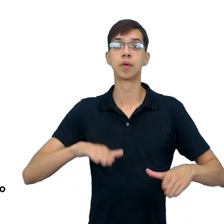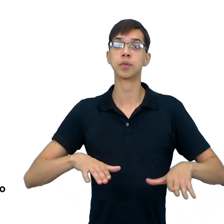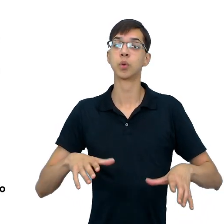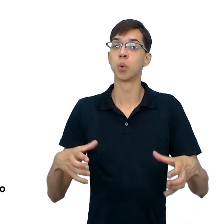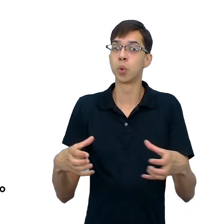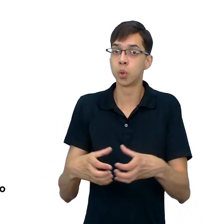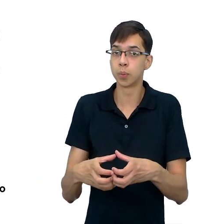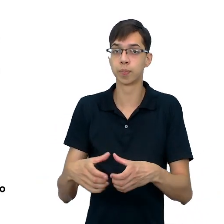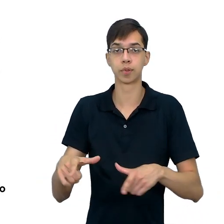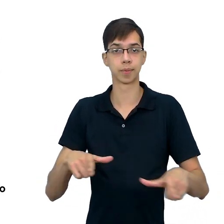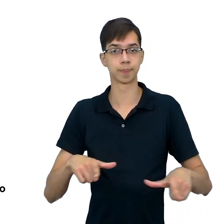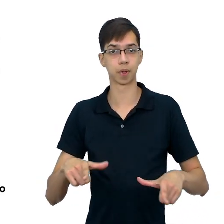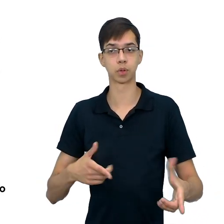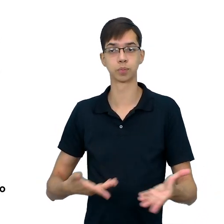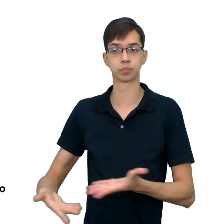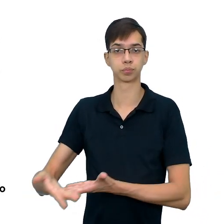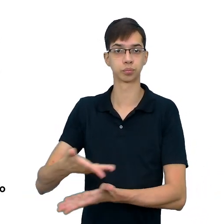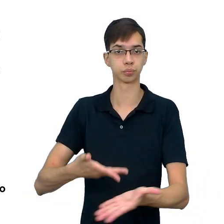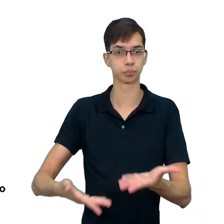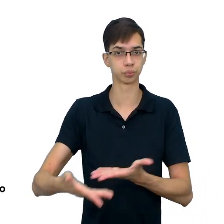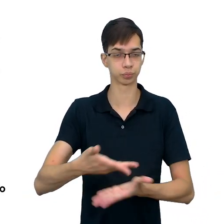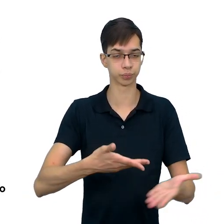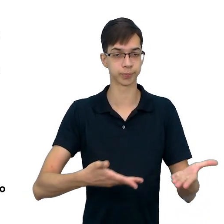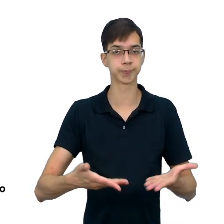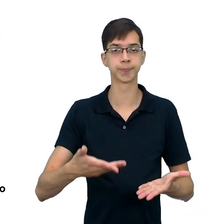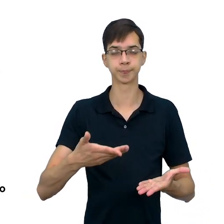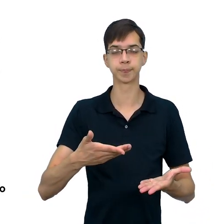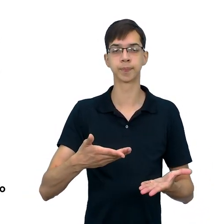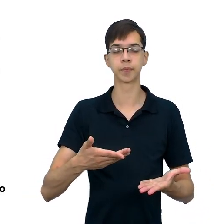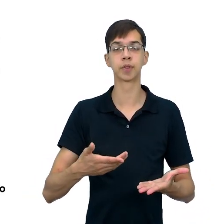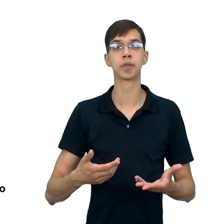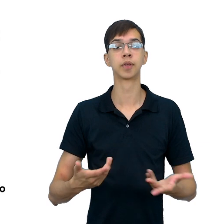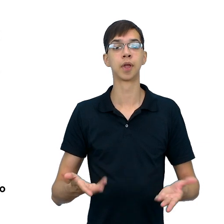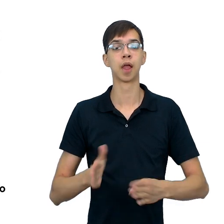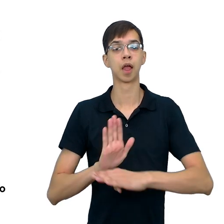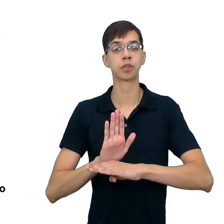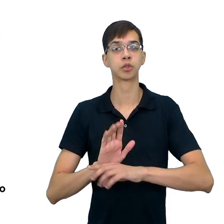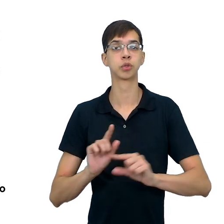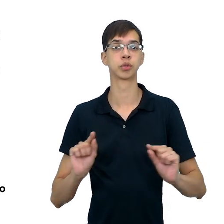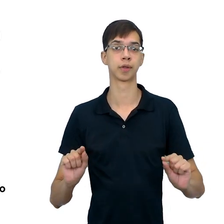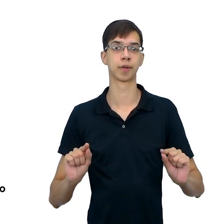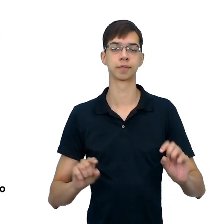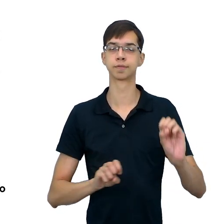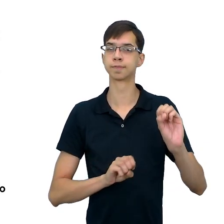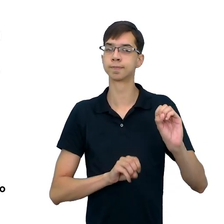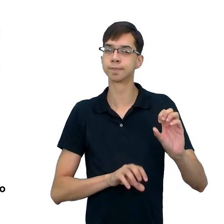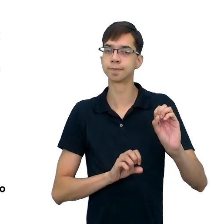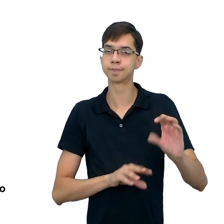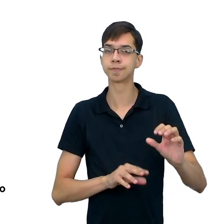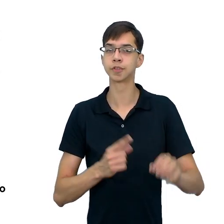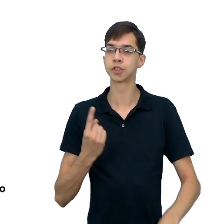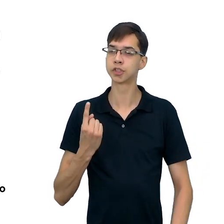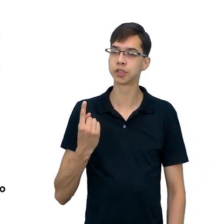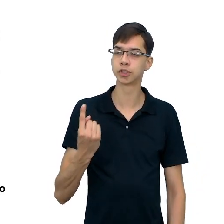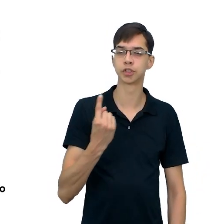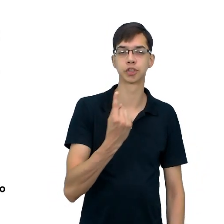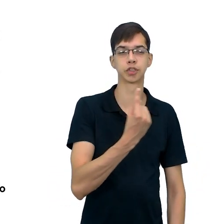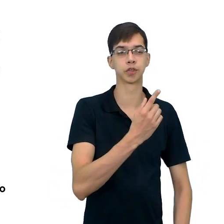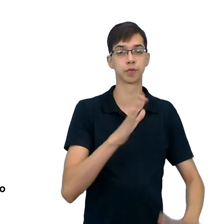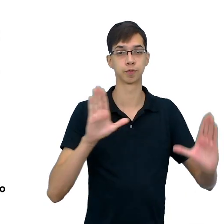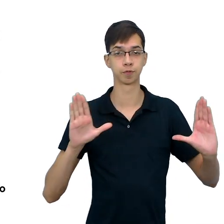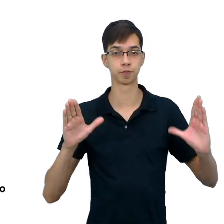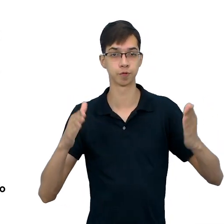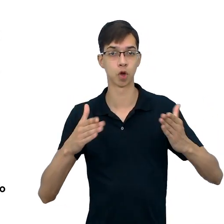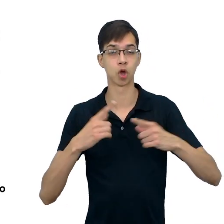colaborativo. E nesse sentido, favorecer aí a personalização do ensino, né? Pois, como nós sabemos, nem todos